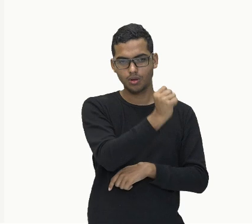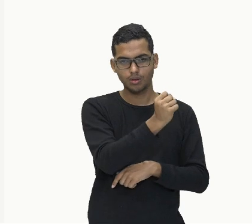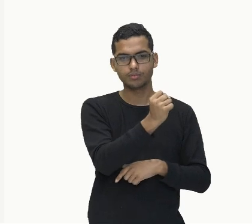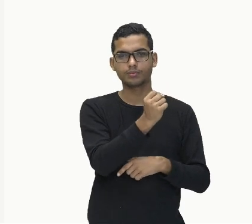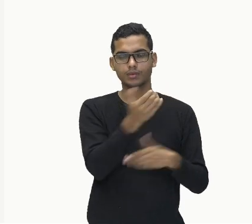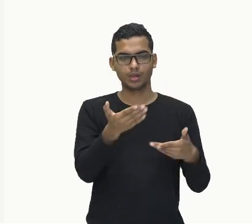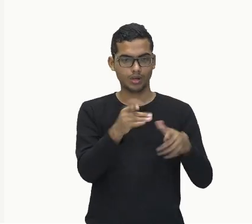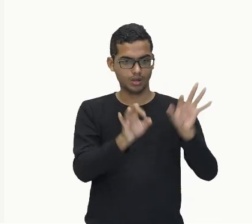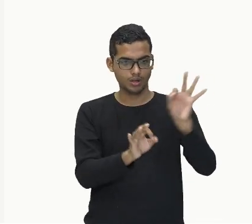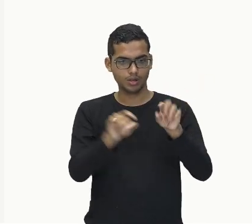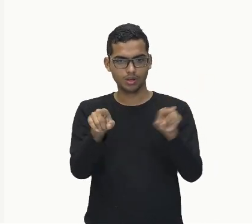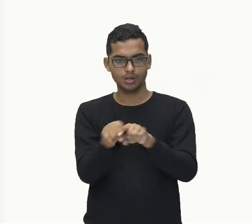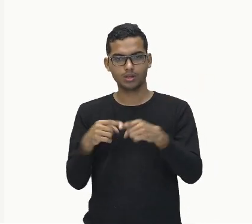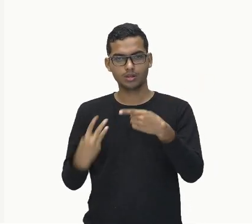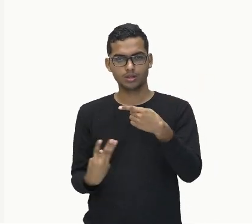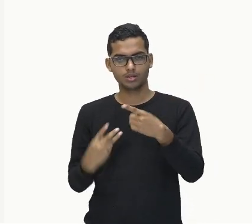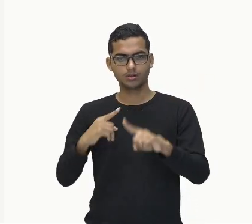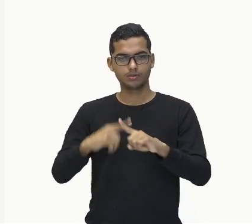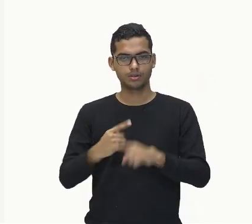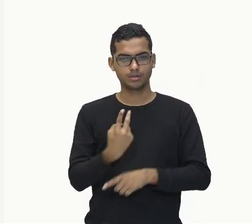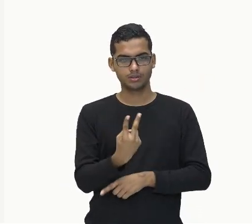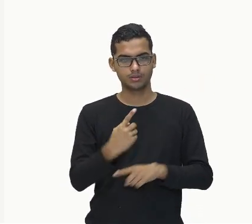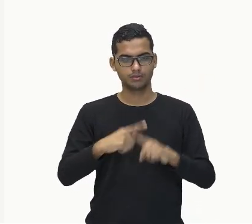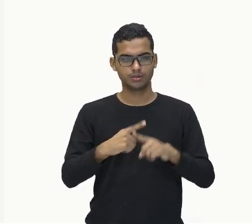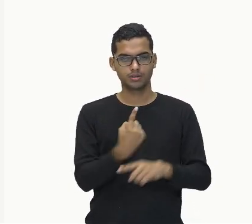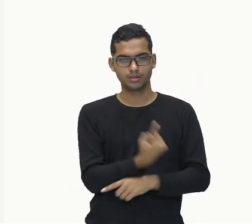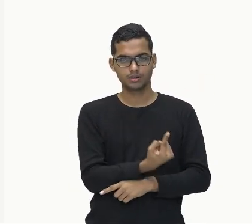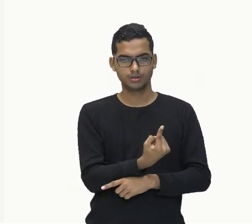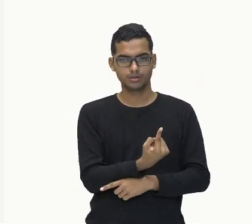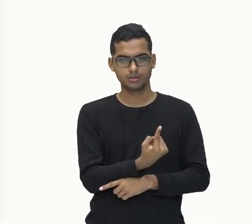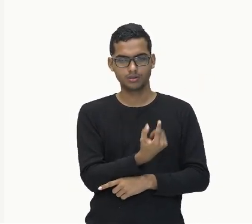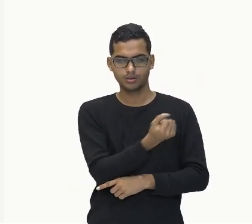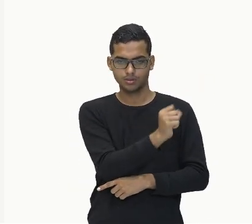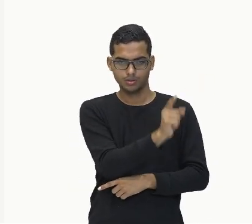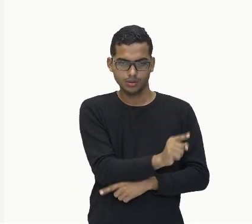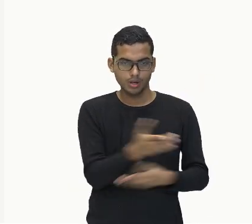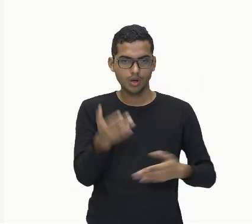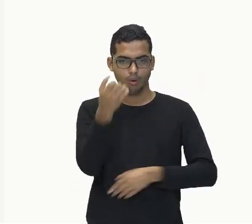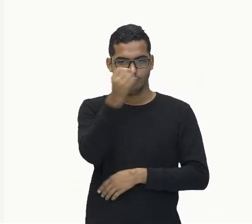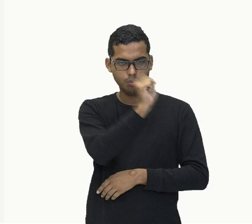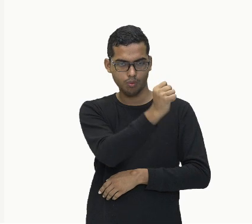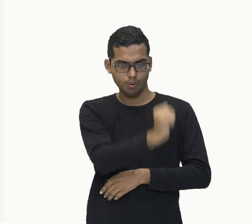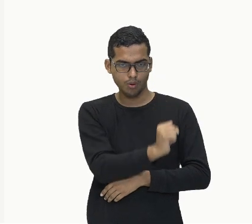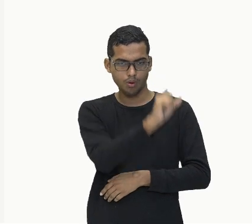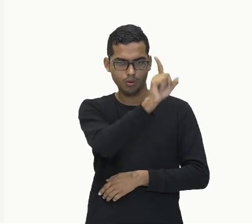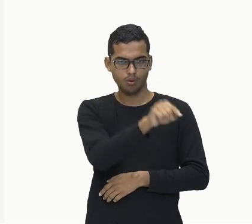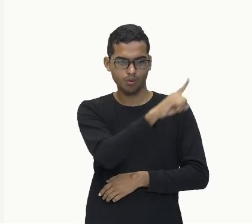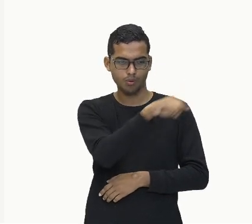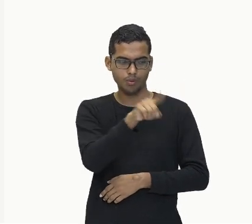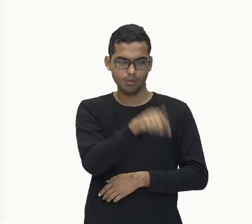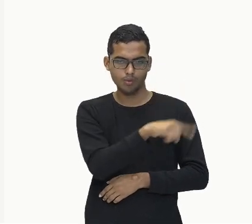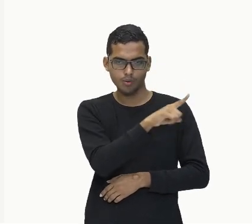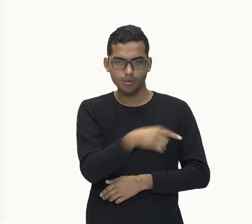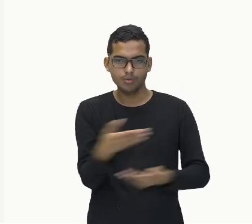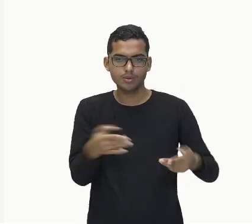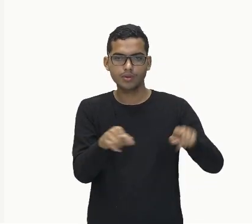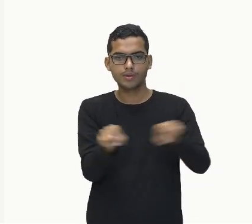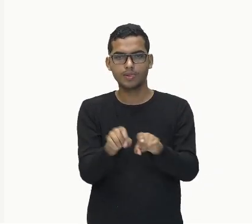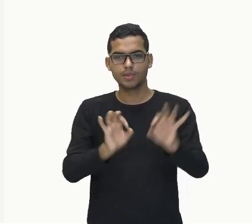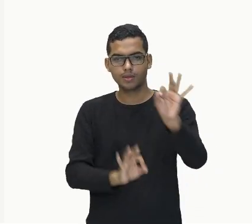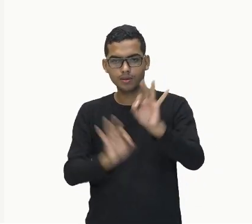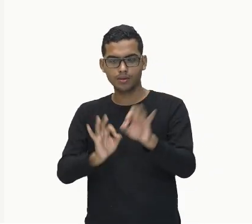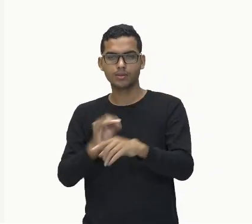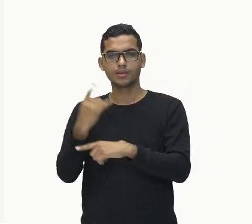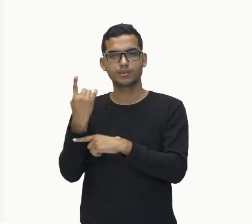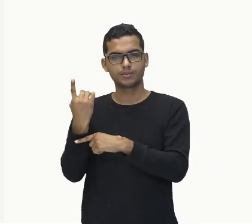vezes 2 vezes 1, que o 1 a gente já pode eliminar. O que a gente fez aqui? Dividimos o 10 por